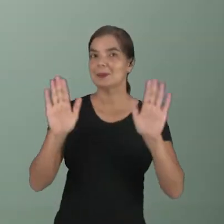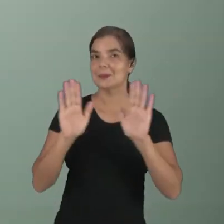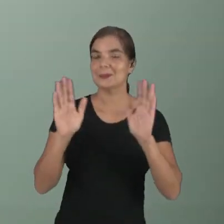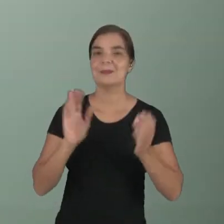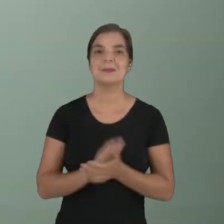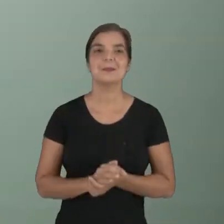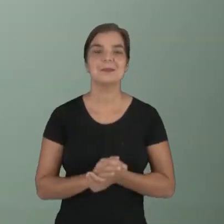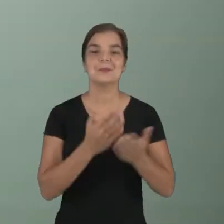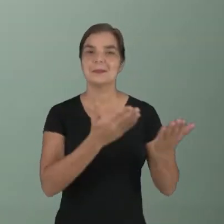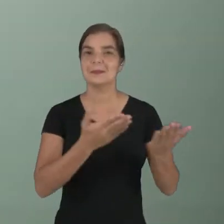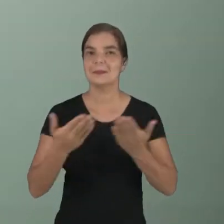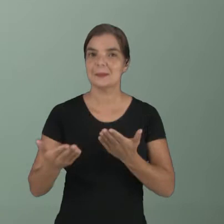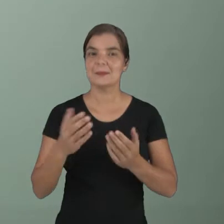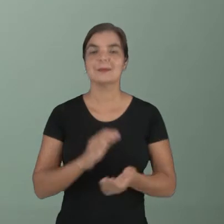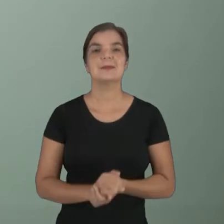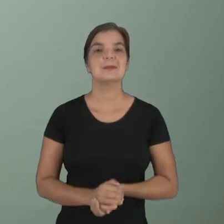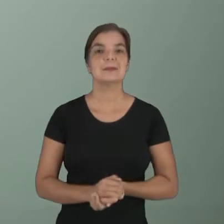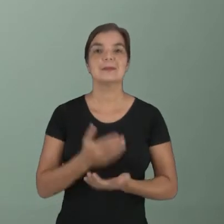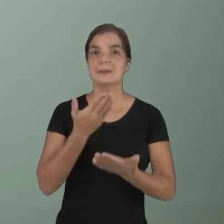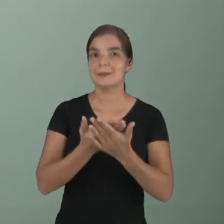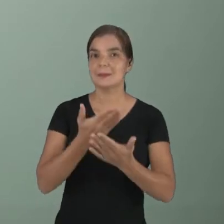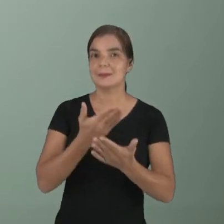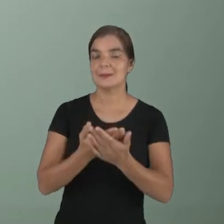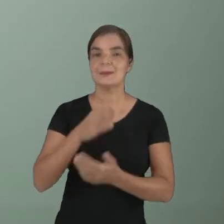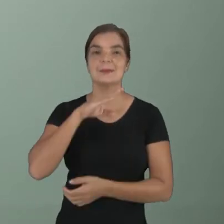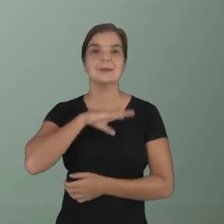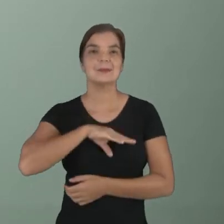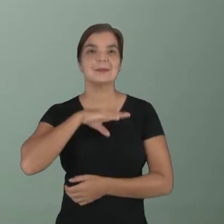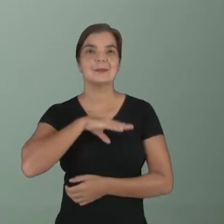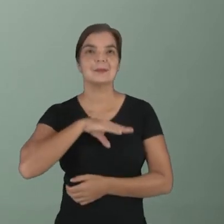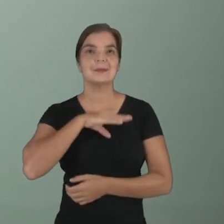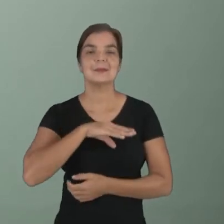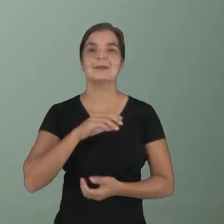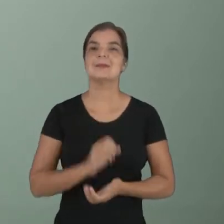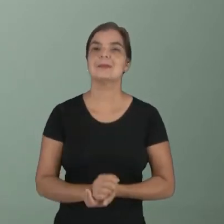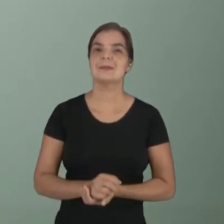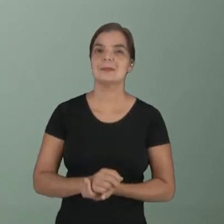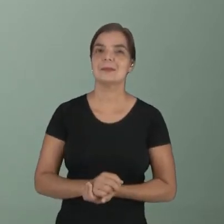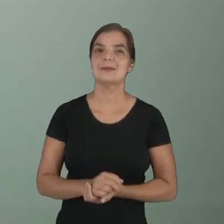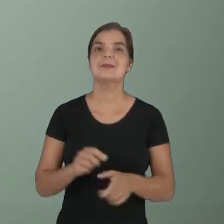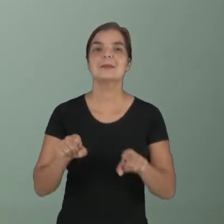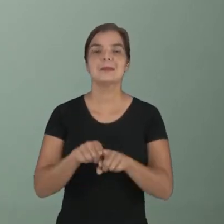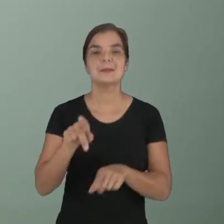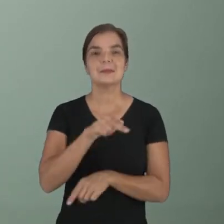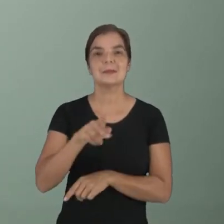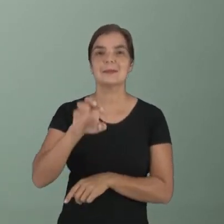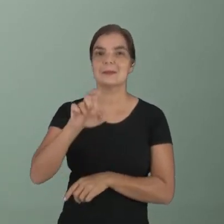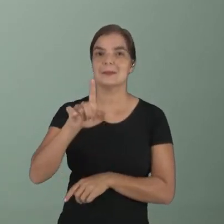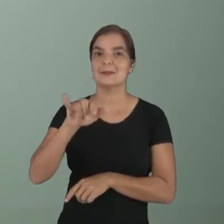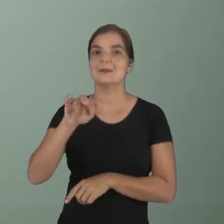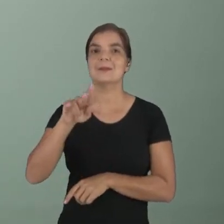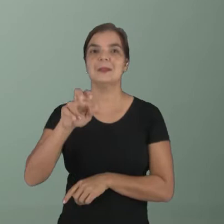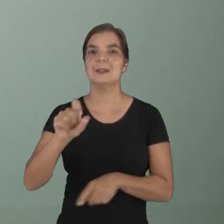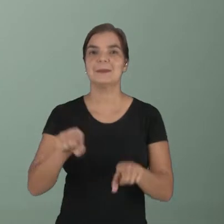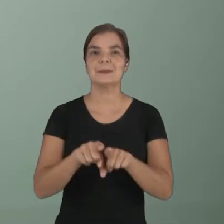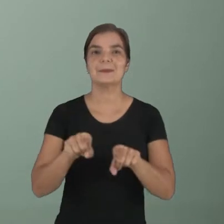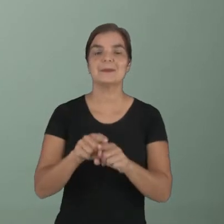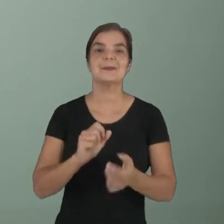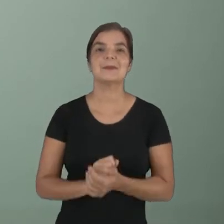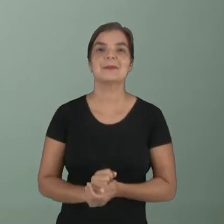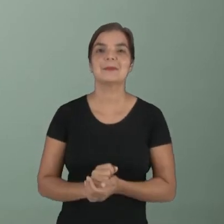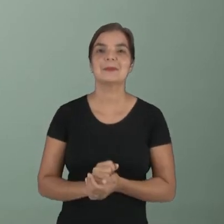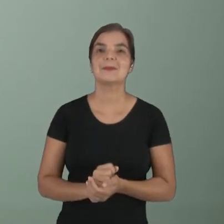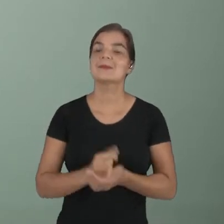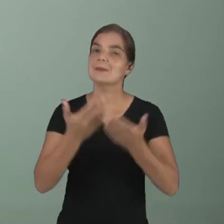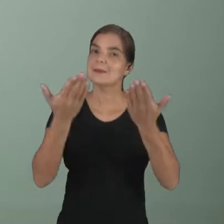Olá, sejam bem-vindos a mais uma aula de língua portuguesa. Eu sou a professora Elívia Soares. Estou aqui com